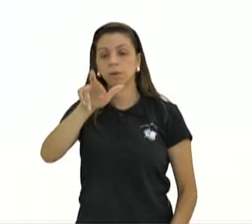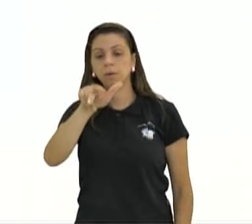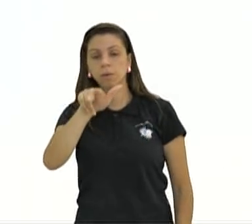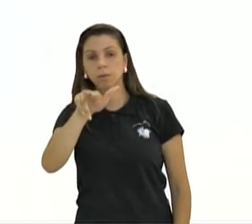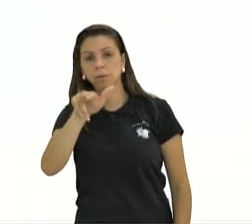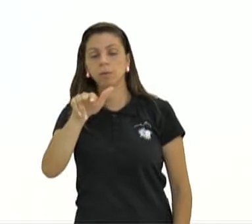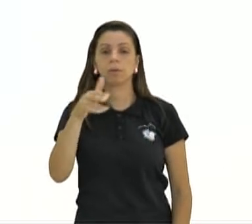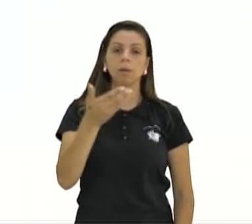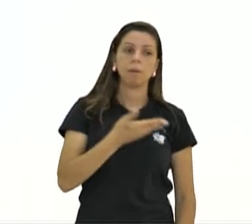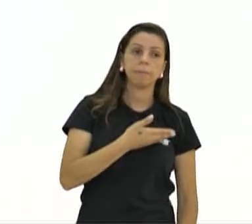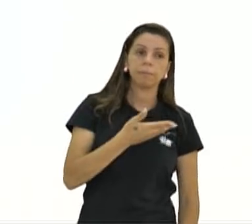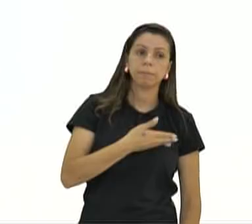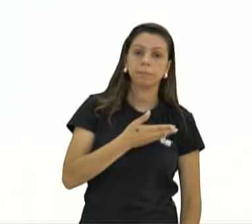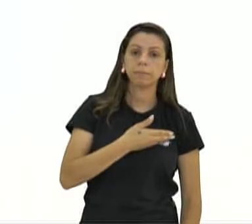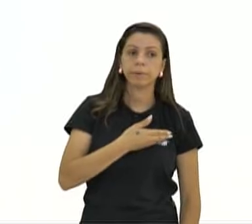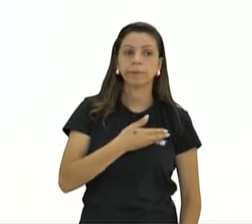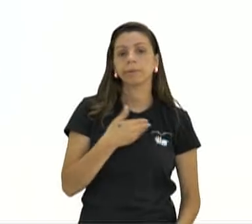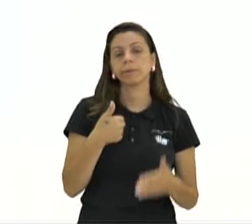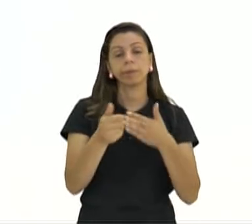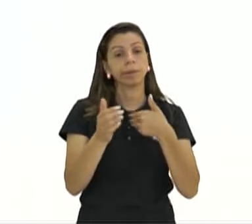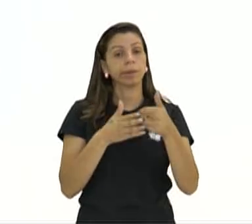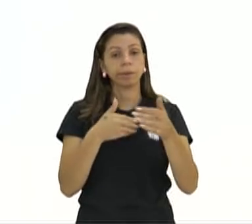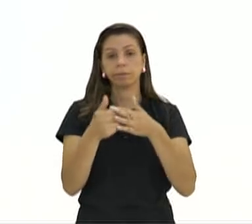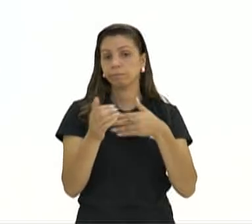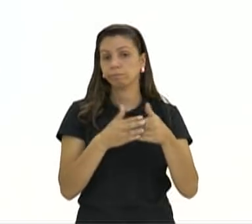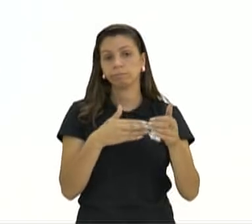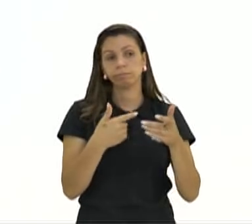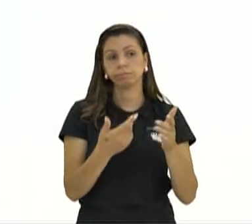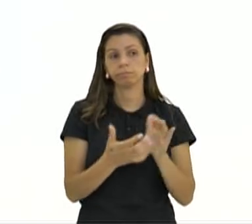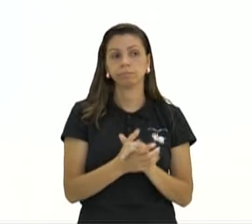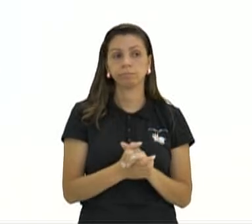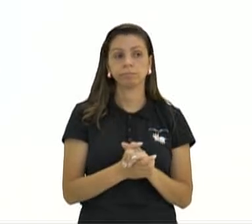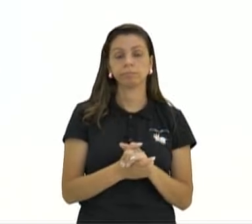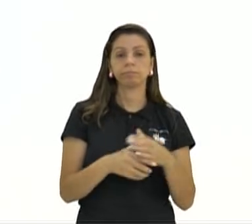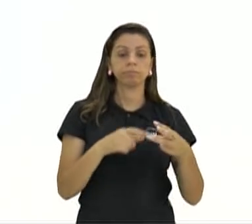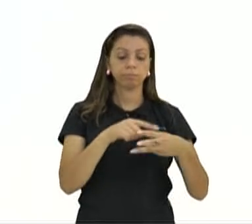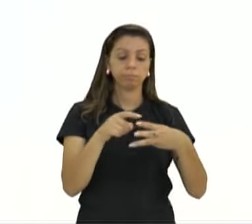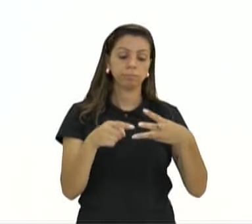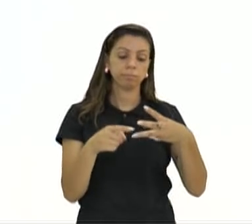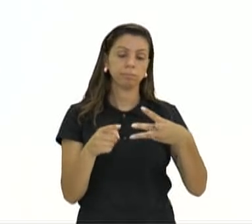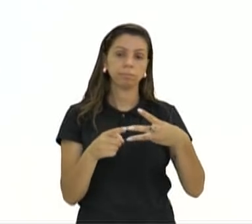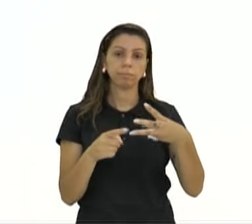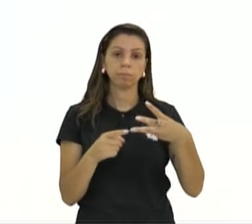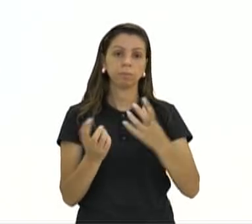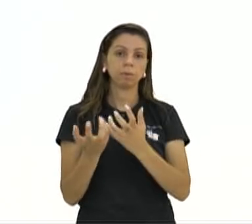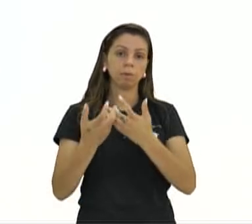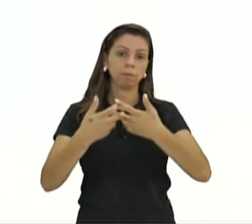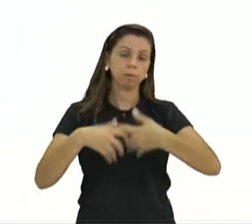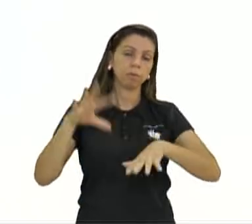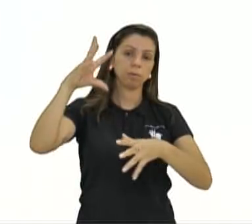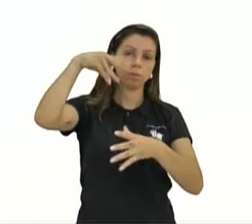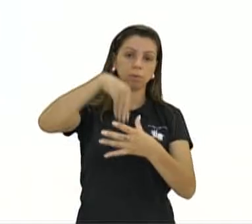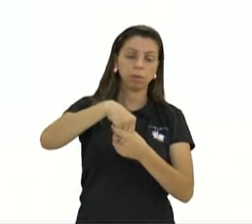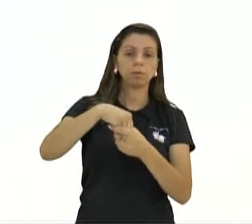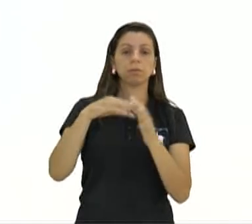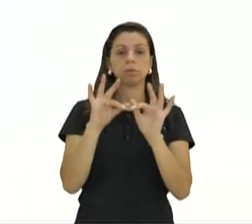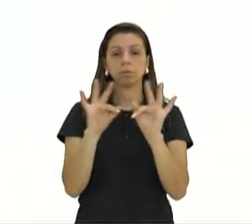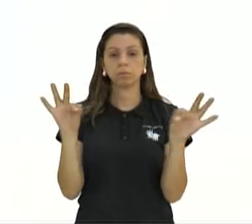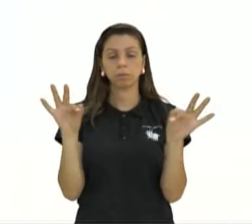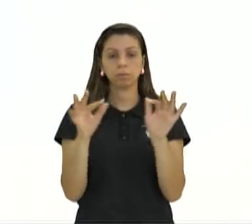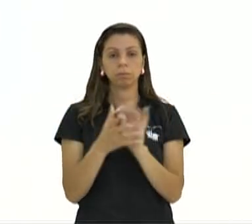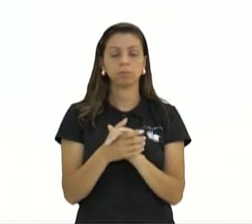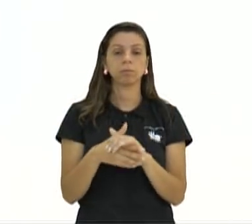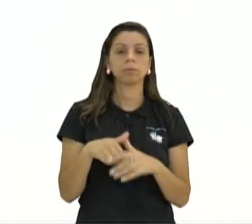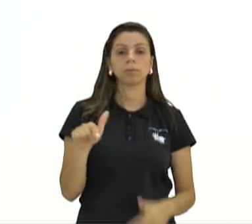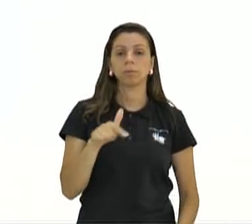da amiga, vejam. Tanto faz de uma como de outra. As três aqui têm a mesma função dentro da frase. Número